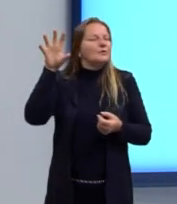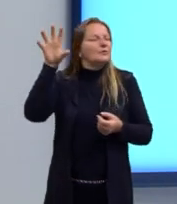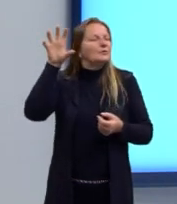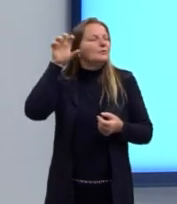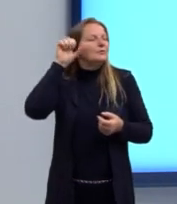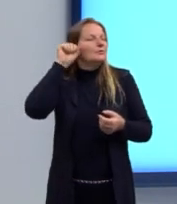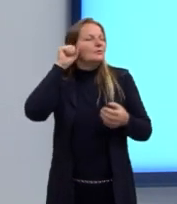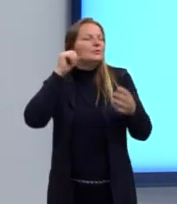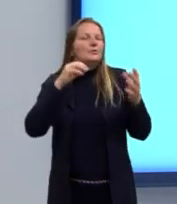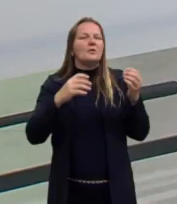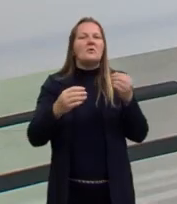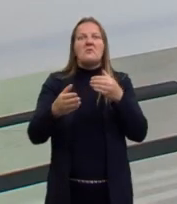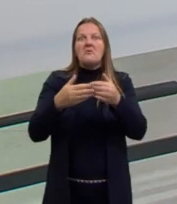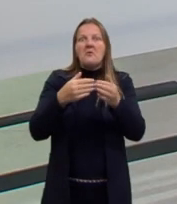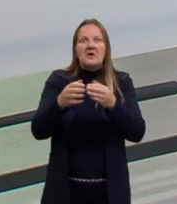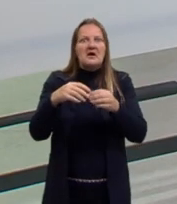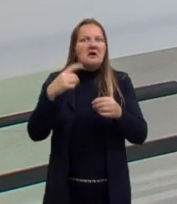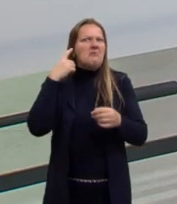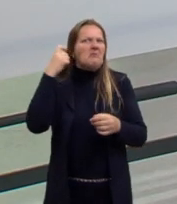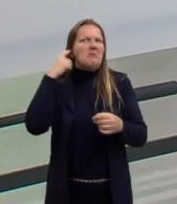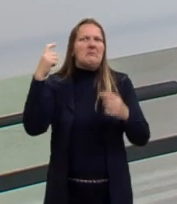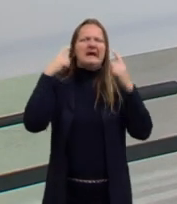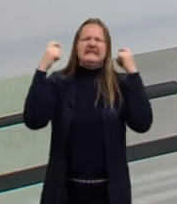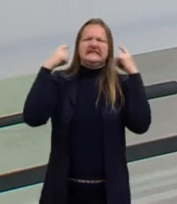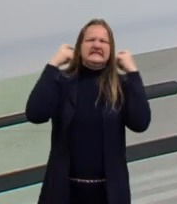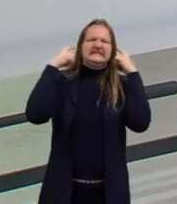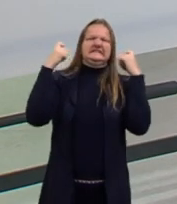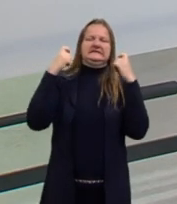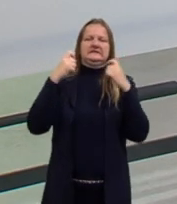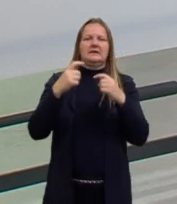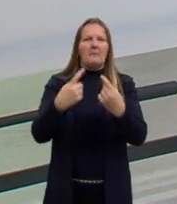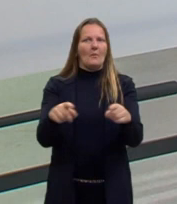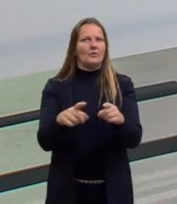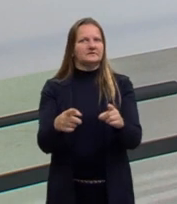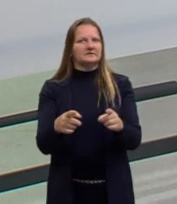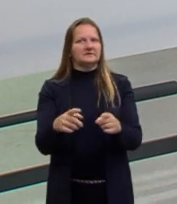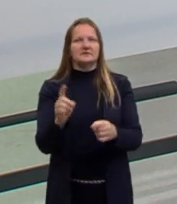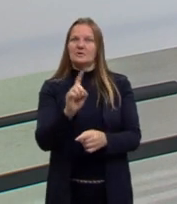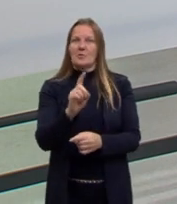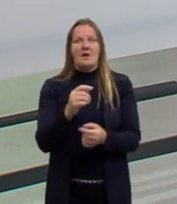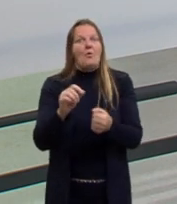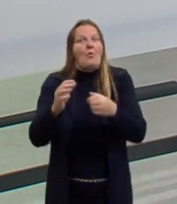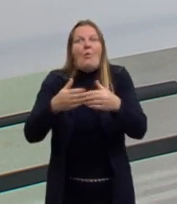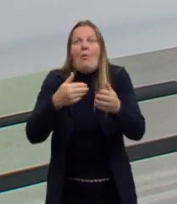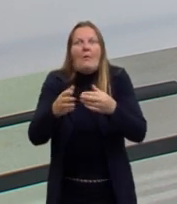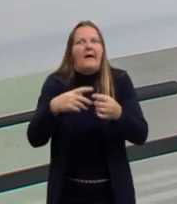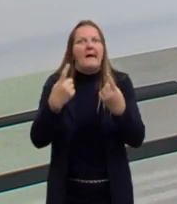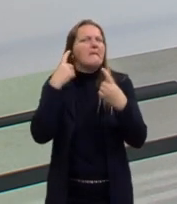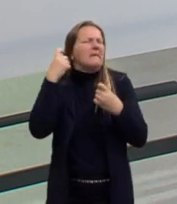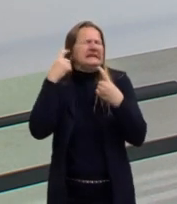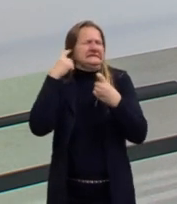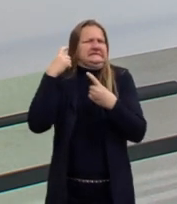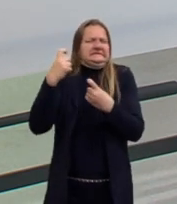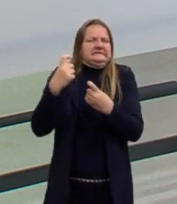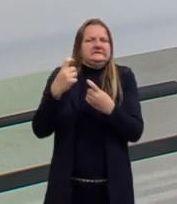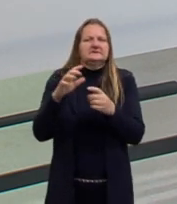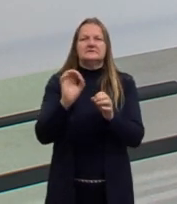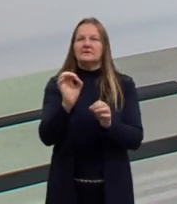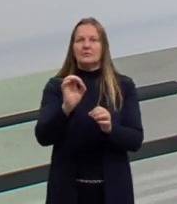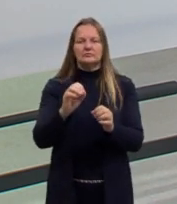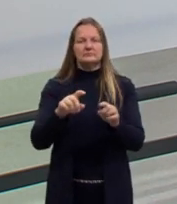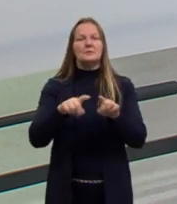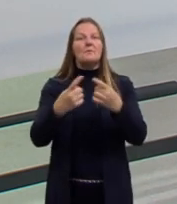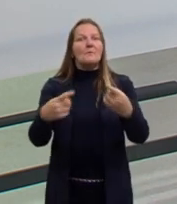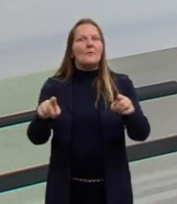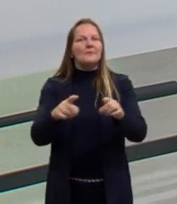aqui qualquer barulho que esse barulho qualquer se transforme em música o barulho vai se